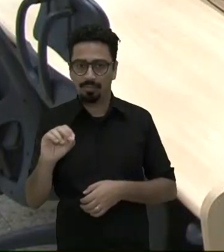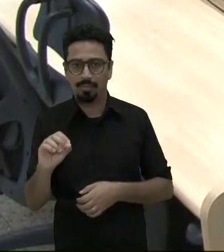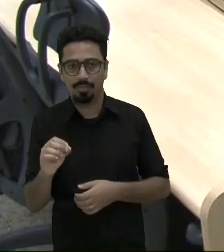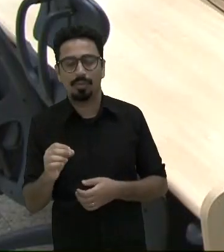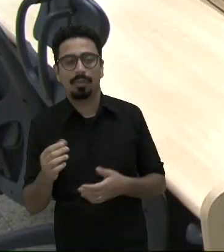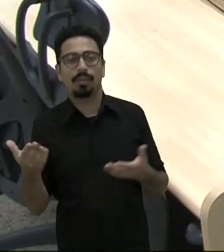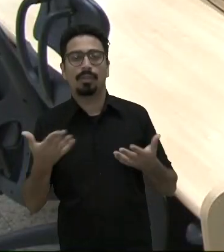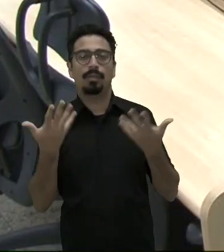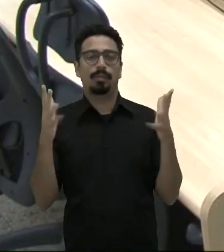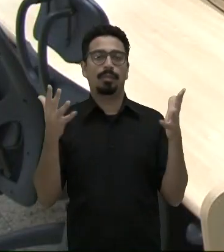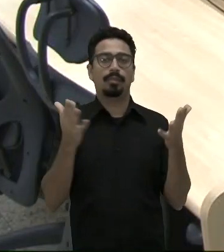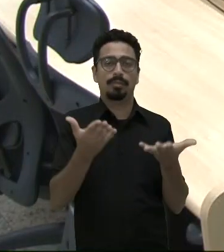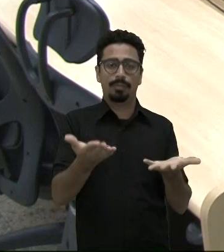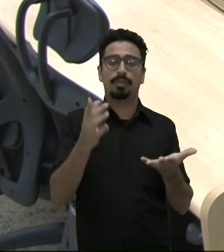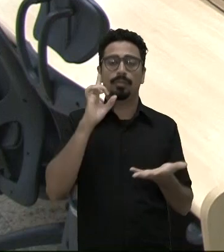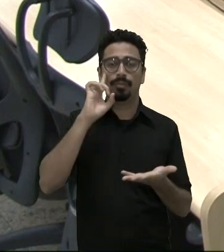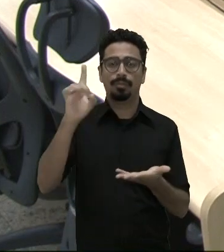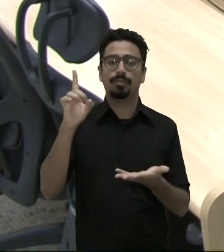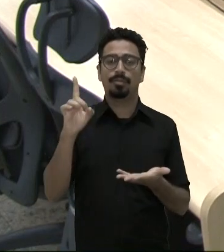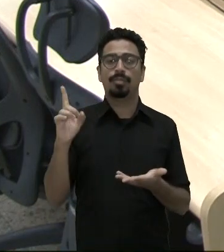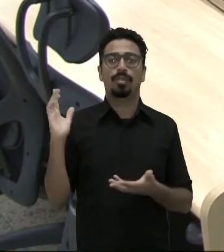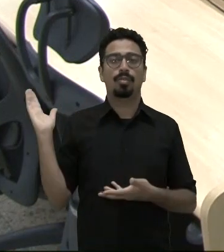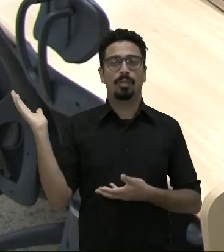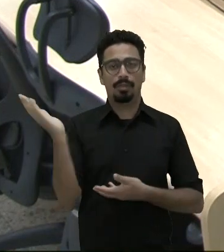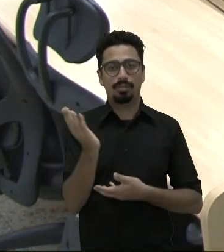Dia do Garçom.